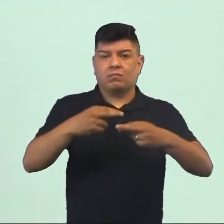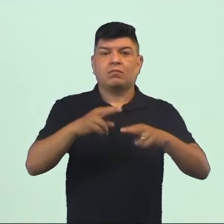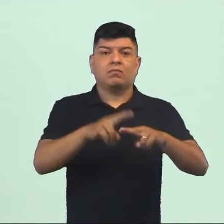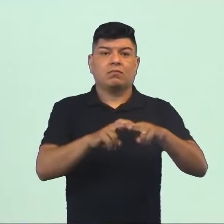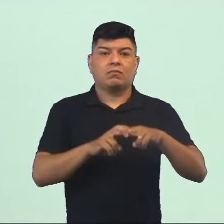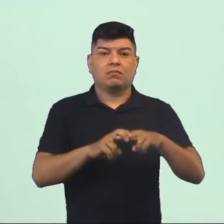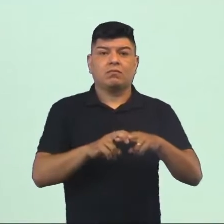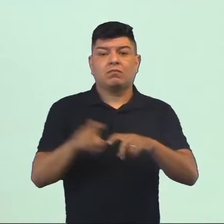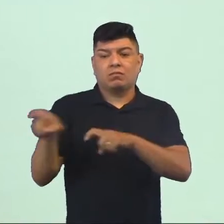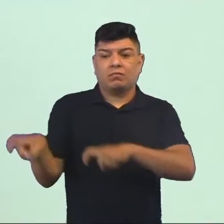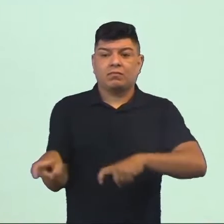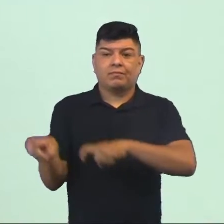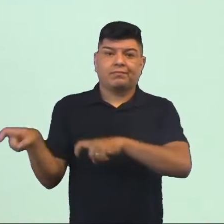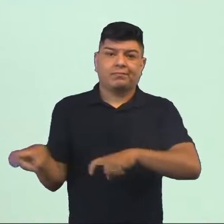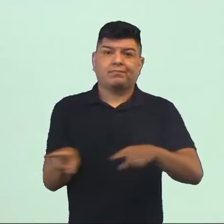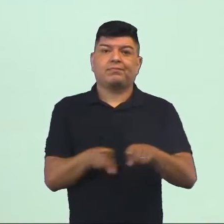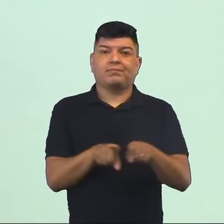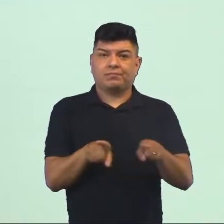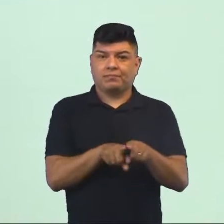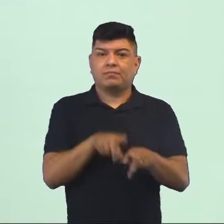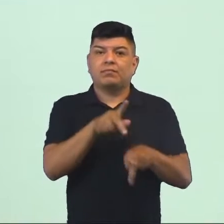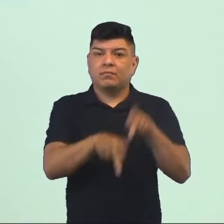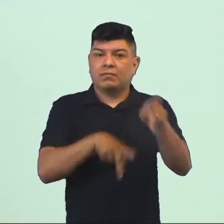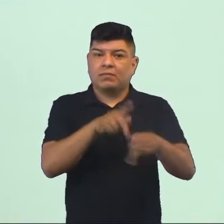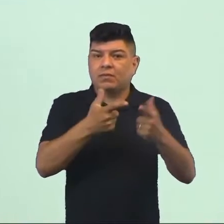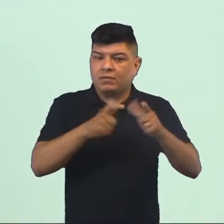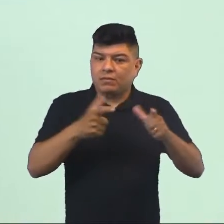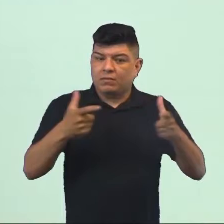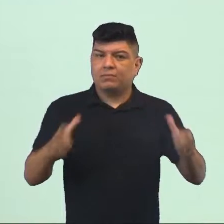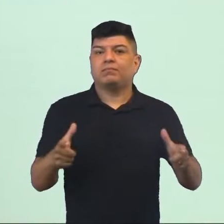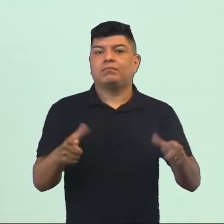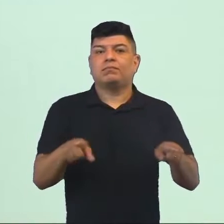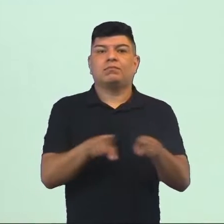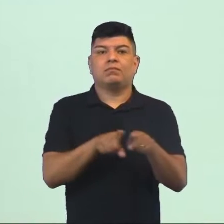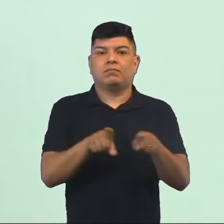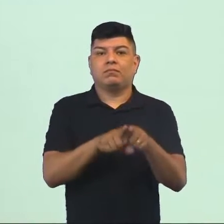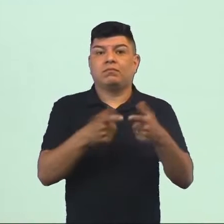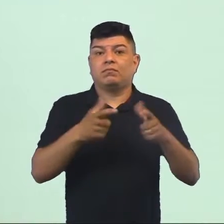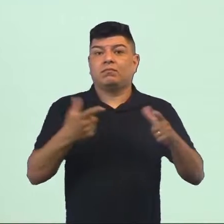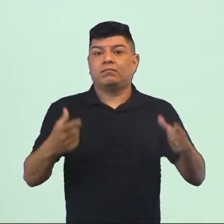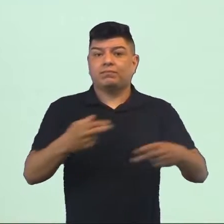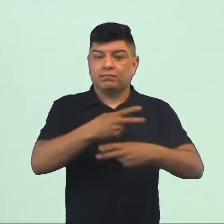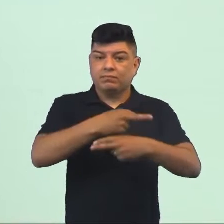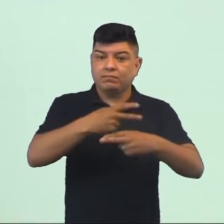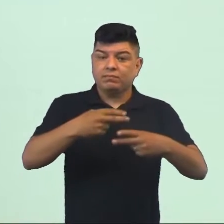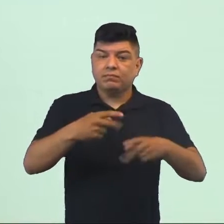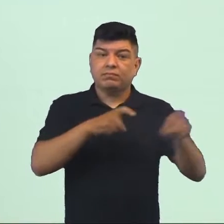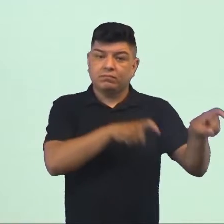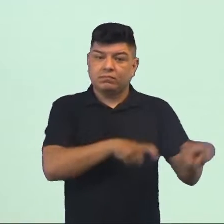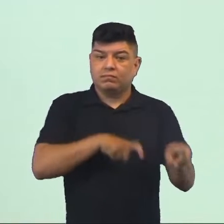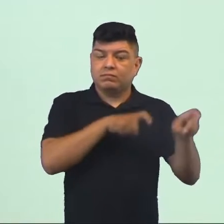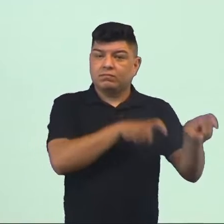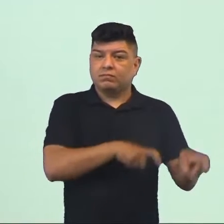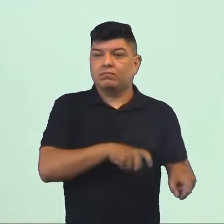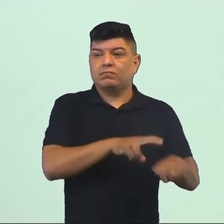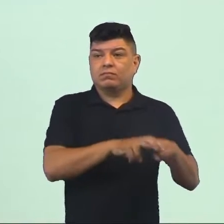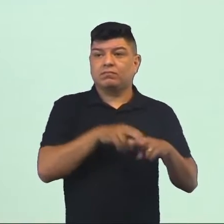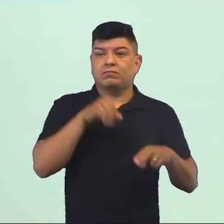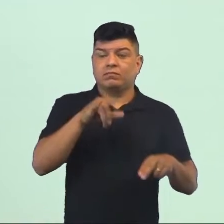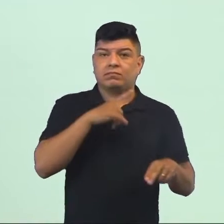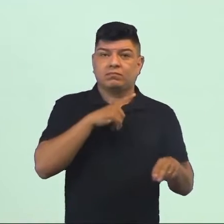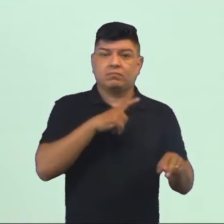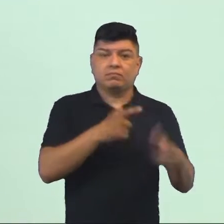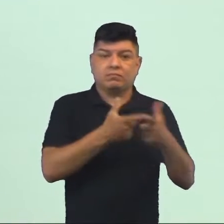A agricultura, por exemplo, a população cresce, então aumenta também os produtos agrícolas, né? Então, se vai